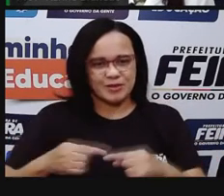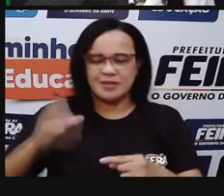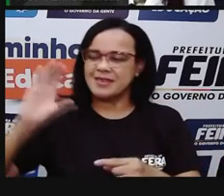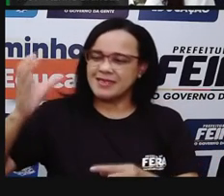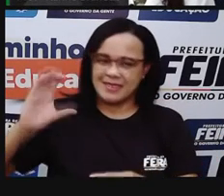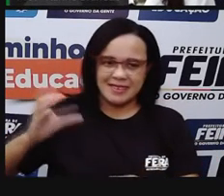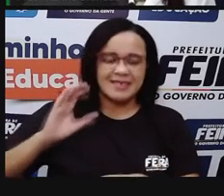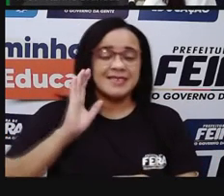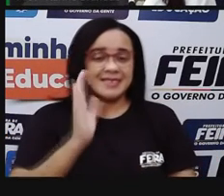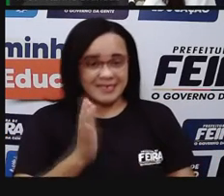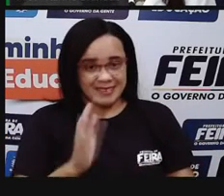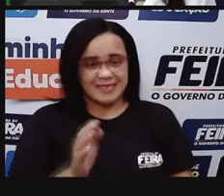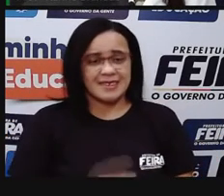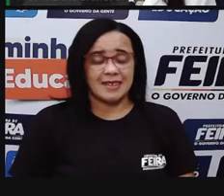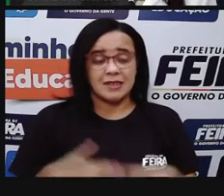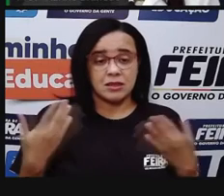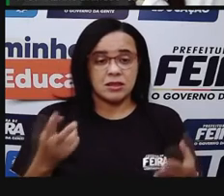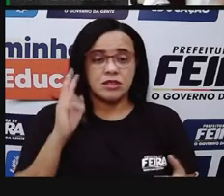a gente viu que